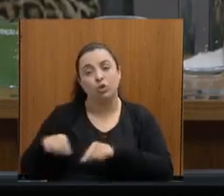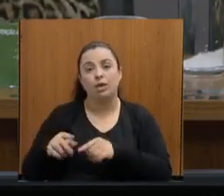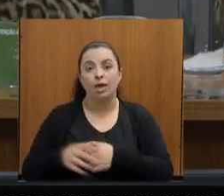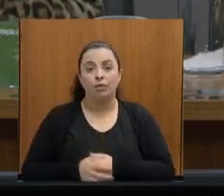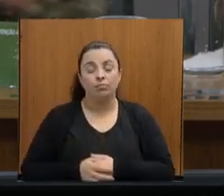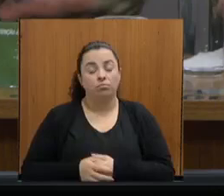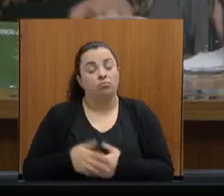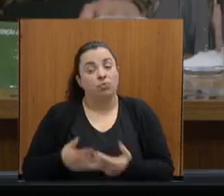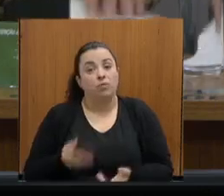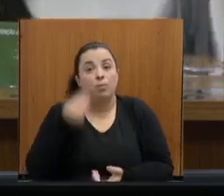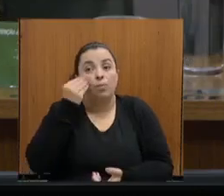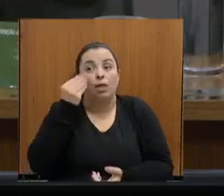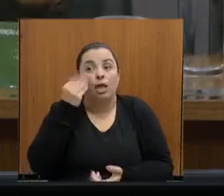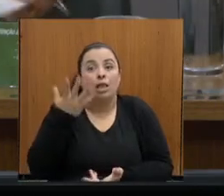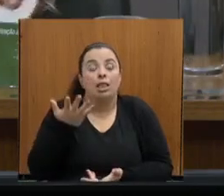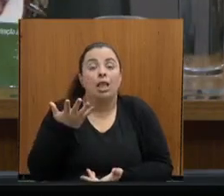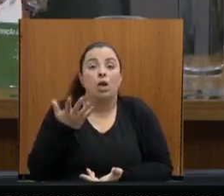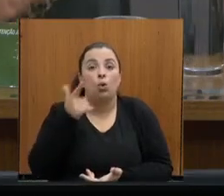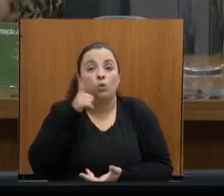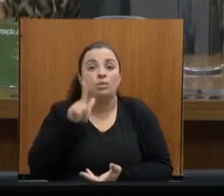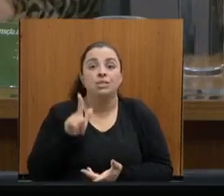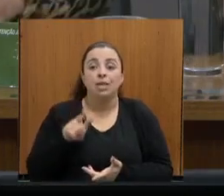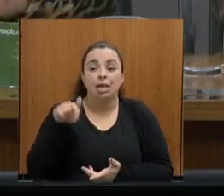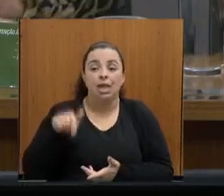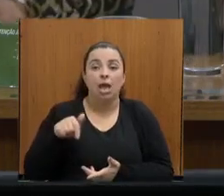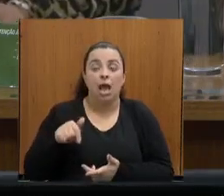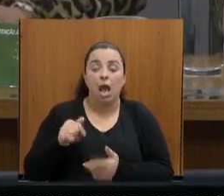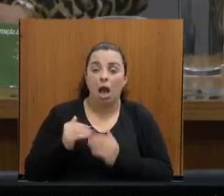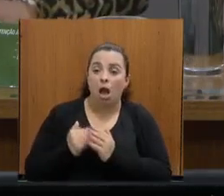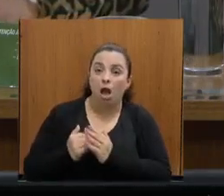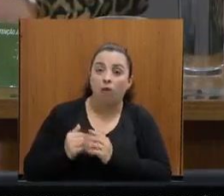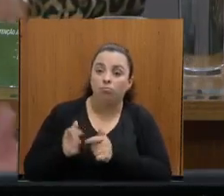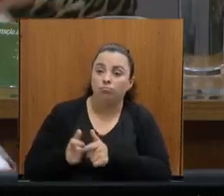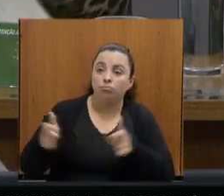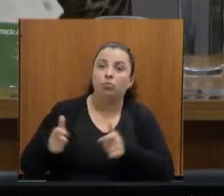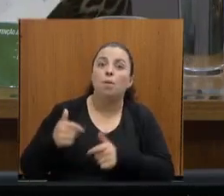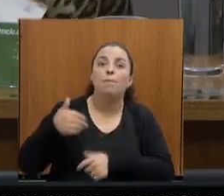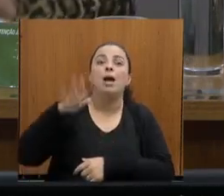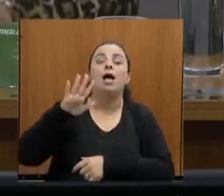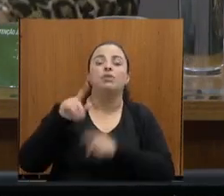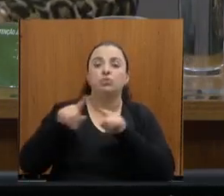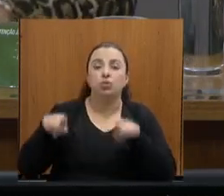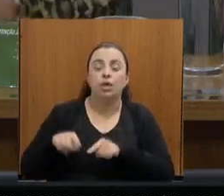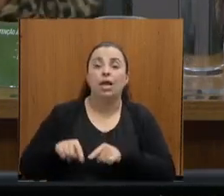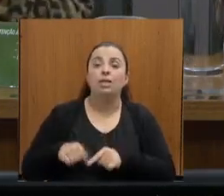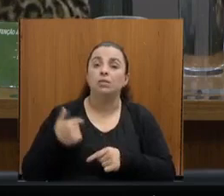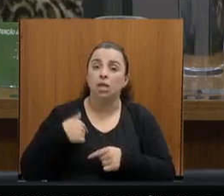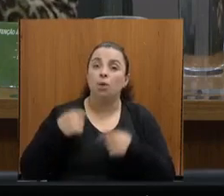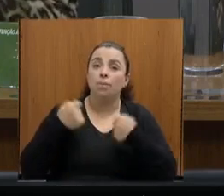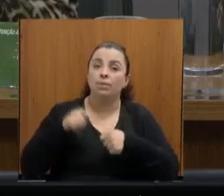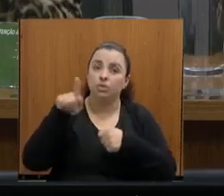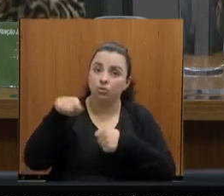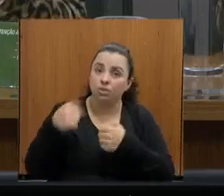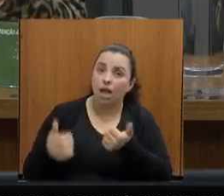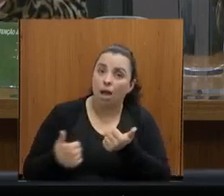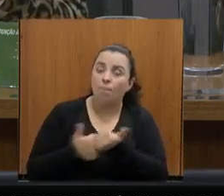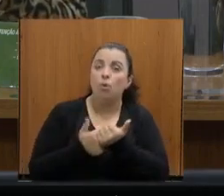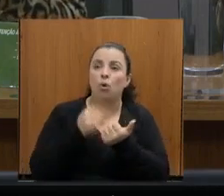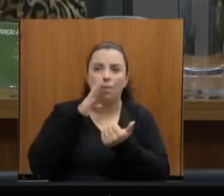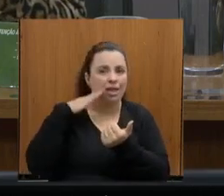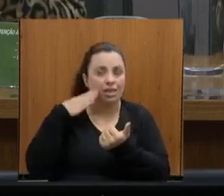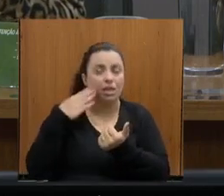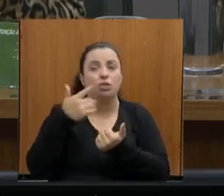aumentar a capacidade e também conta com apoio da senhora de todos os parlamentares aqui pra gente fazer chegar